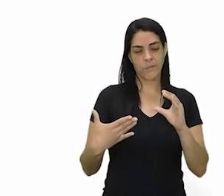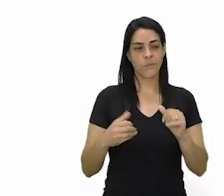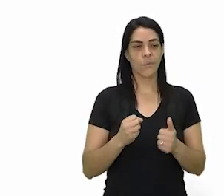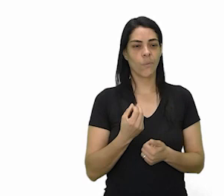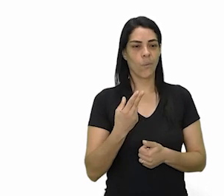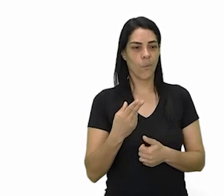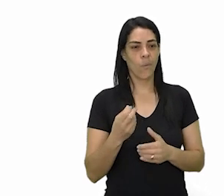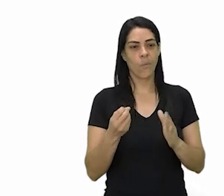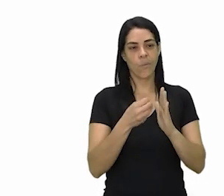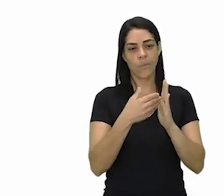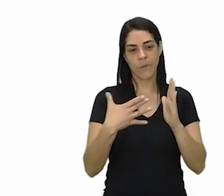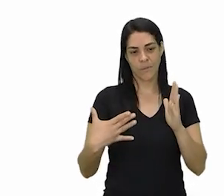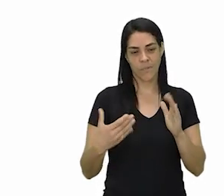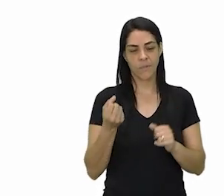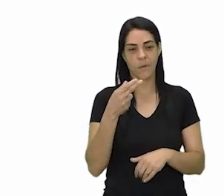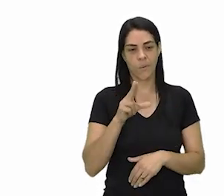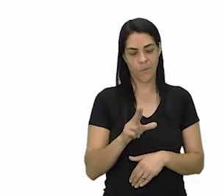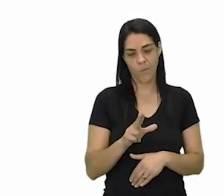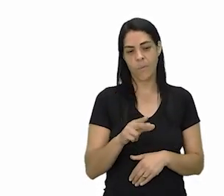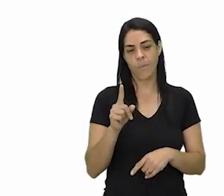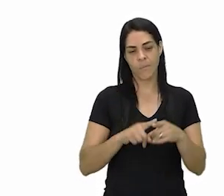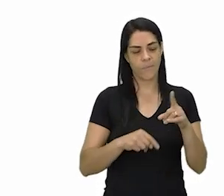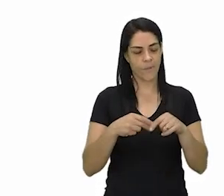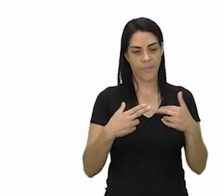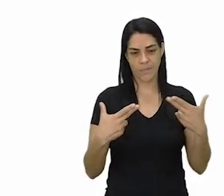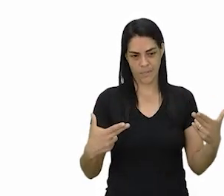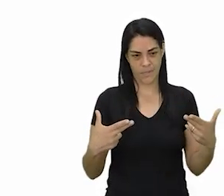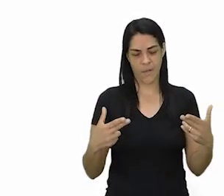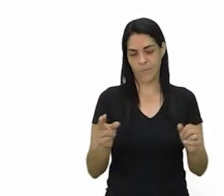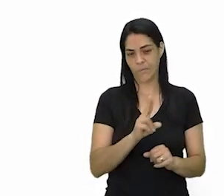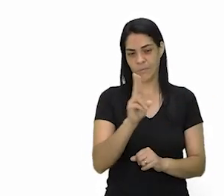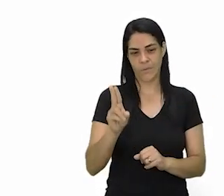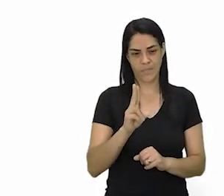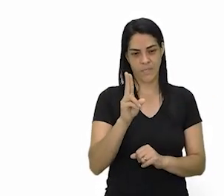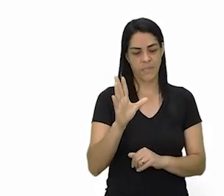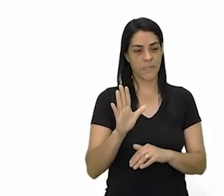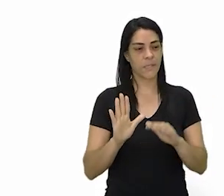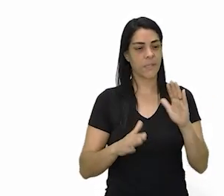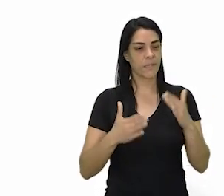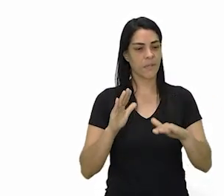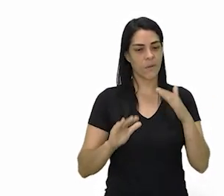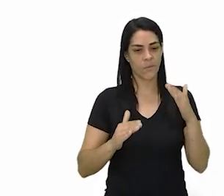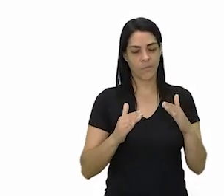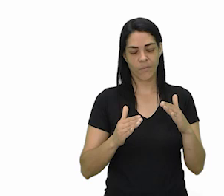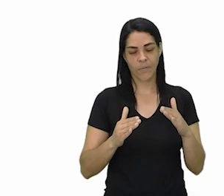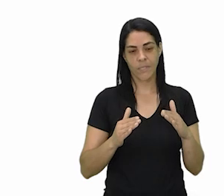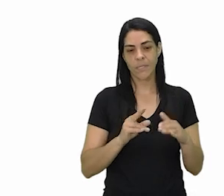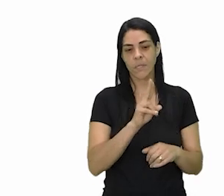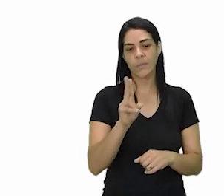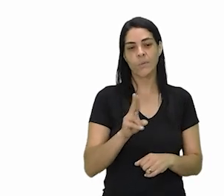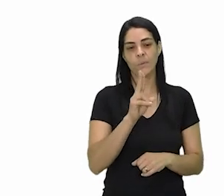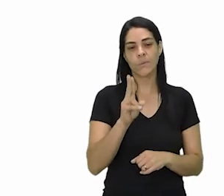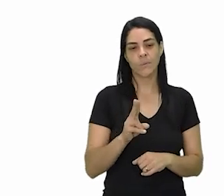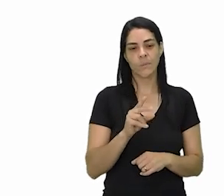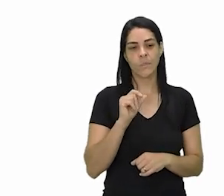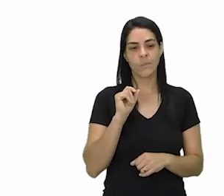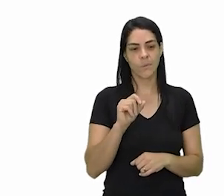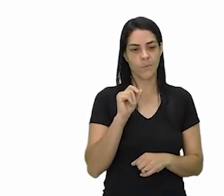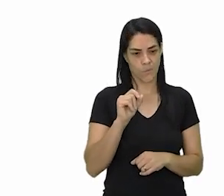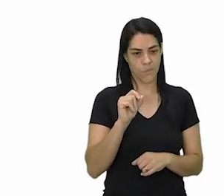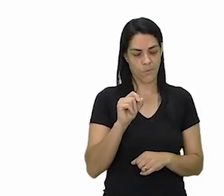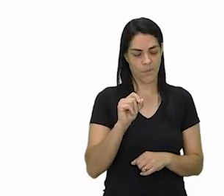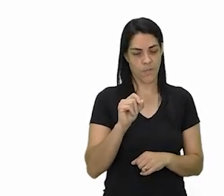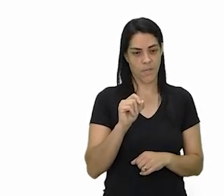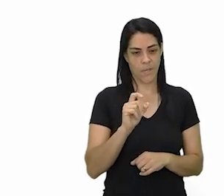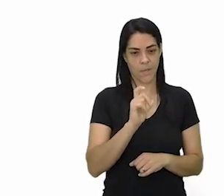paulista, o currículo em ação, o material Aprender Sempre, talvez ele não use deliberadamente o termo